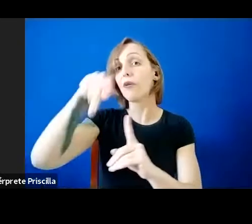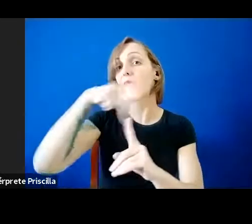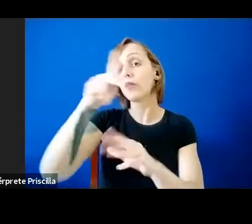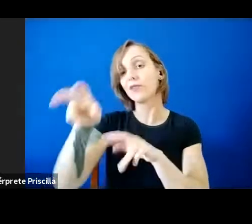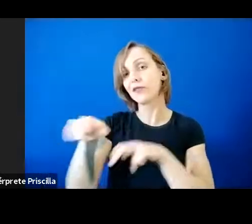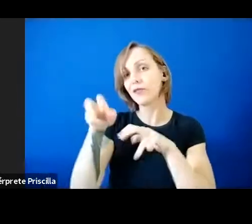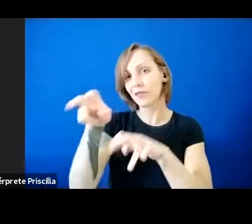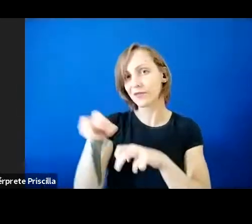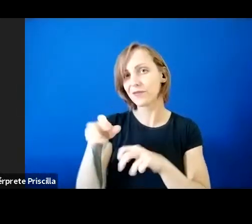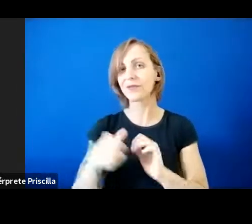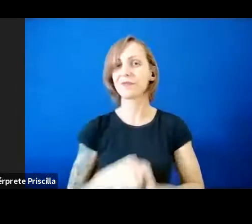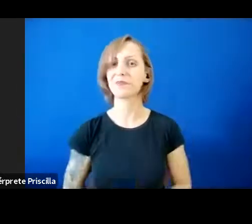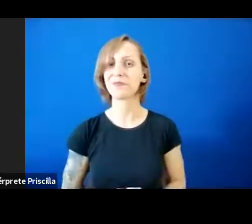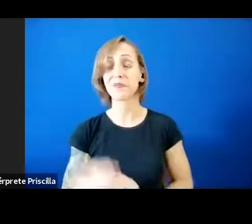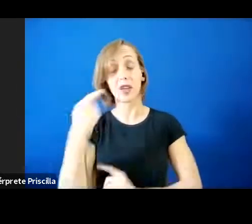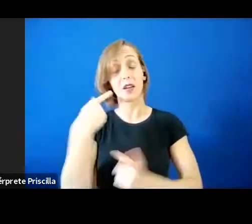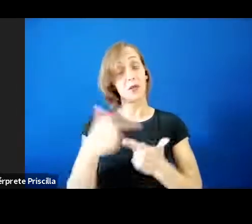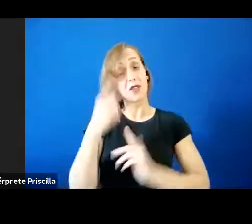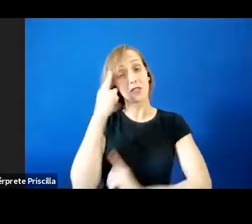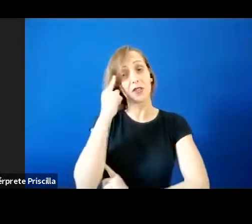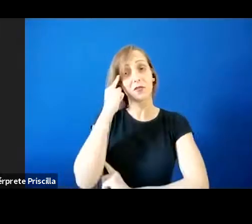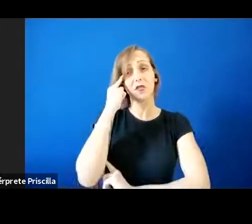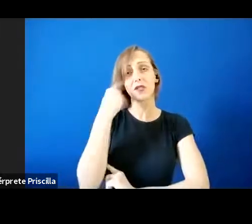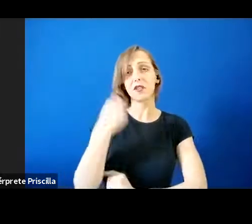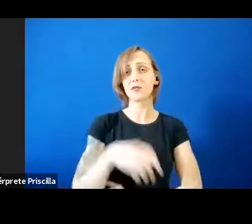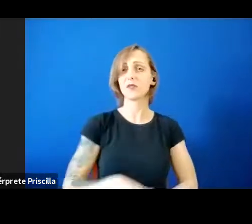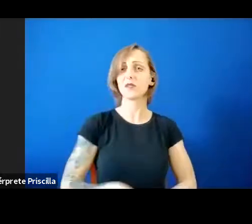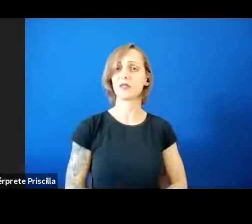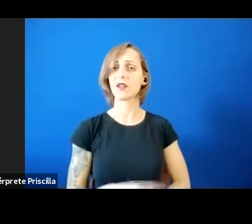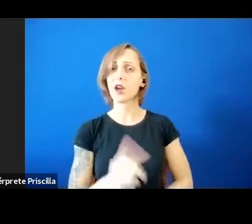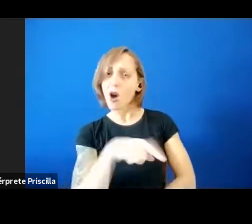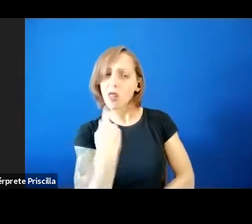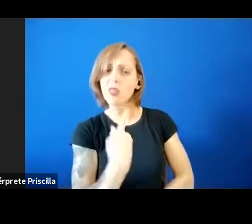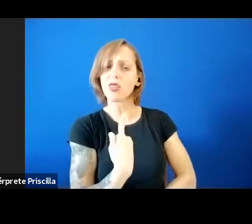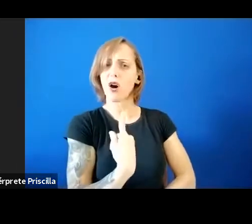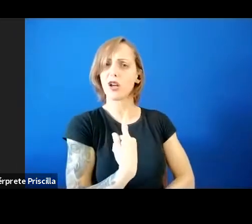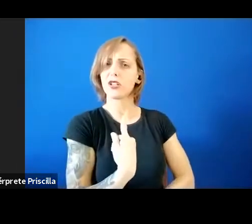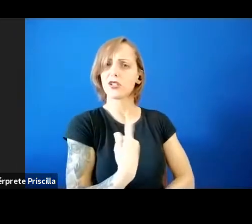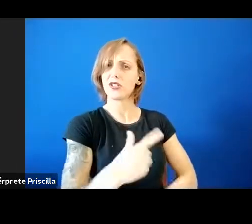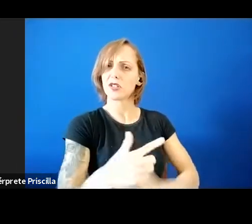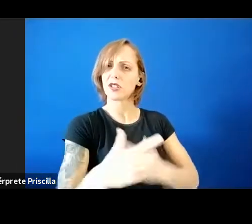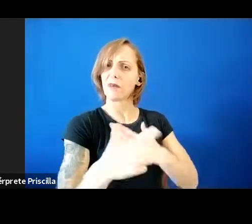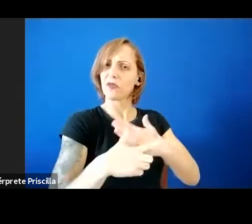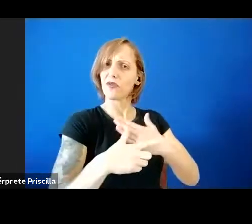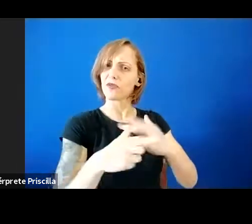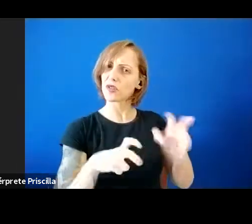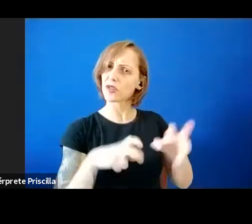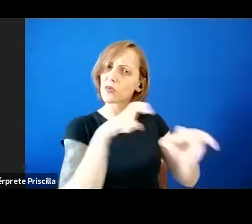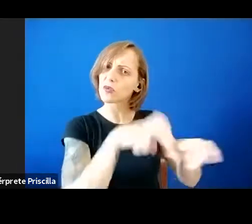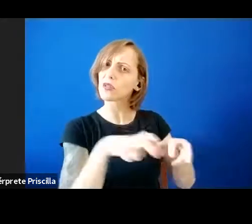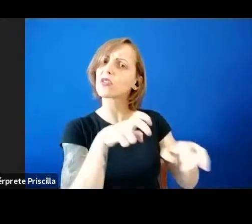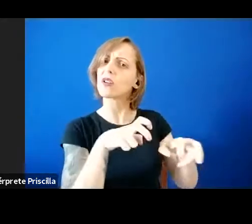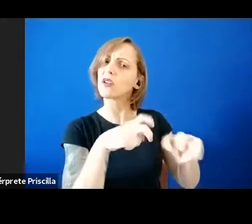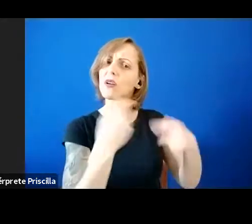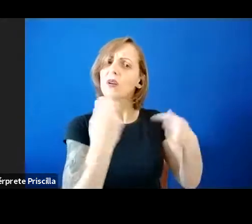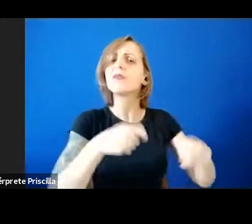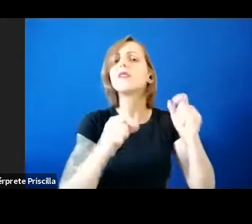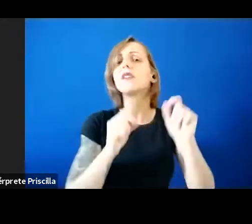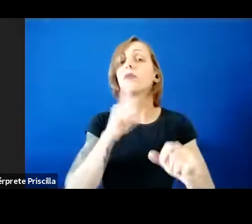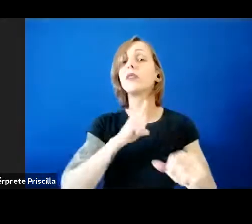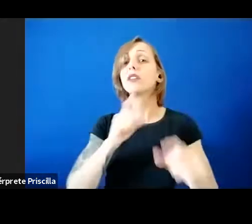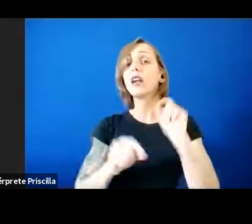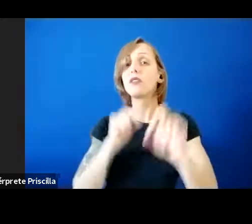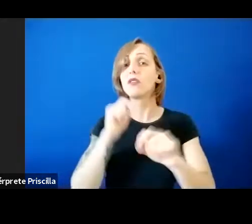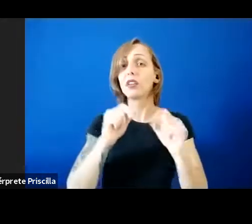que ter um plano, então, por que nós, enquanto pequenos agricultores, agricultoras, por que nós não temos um plano voltado para